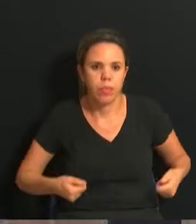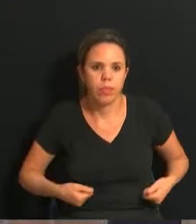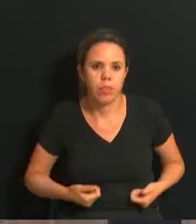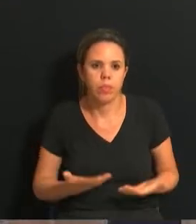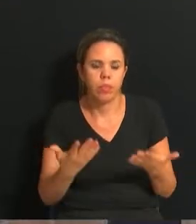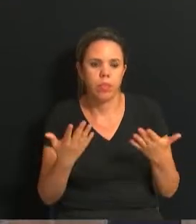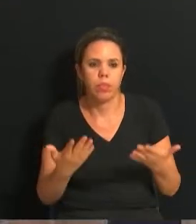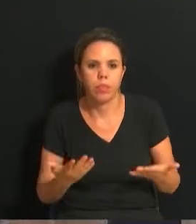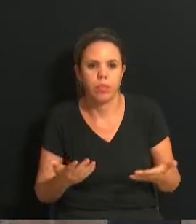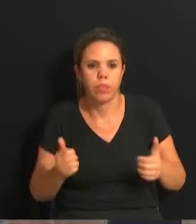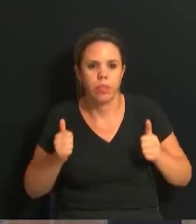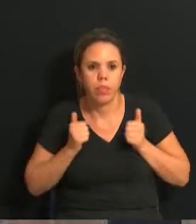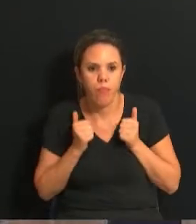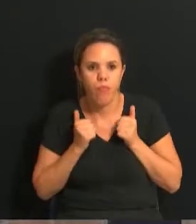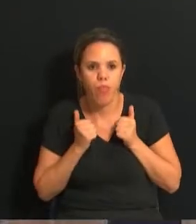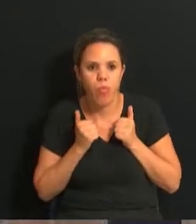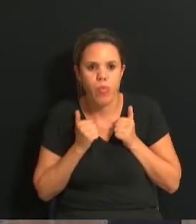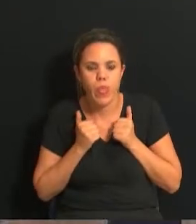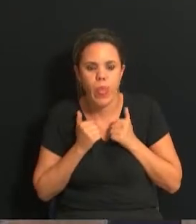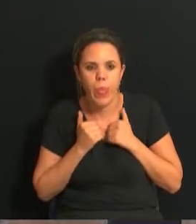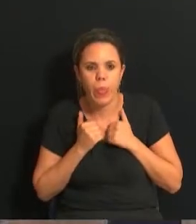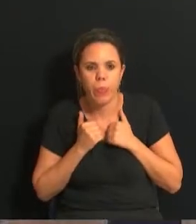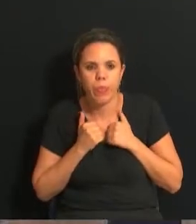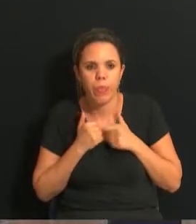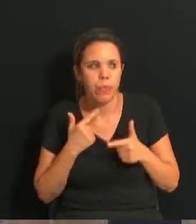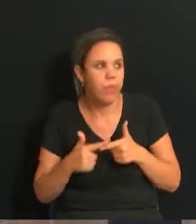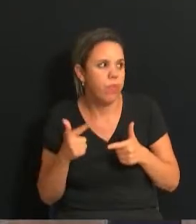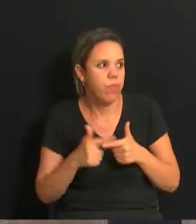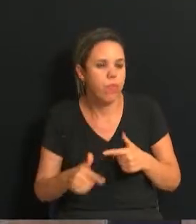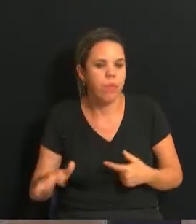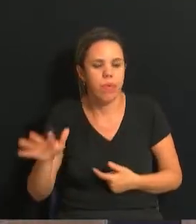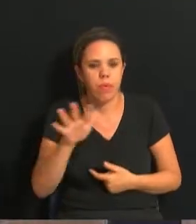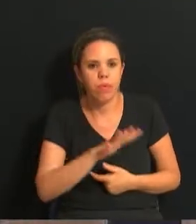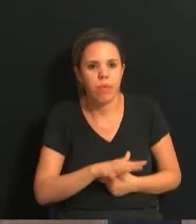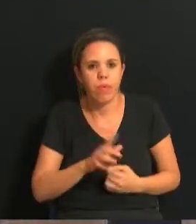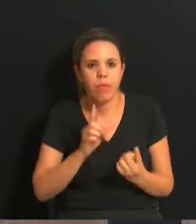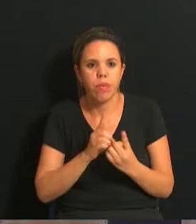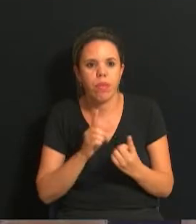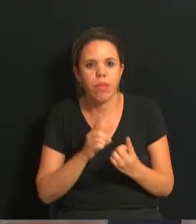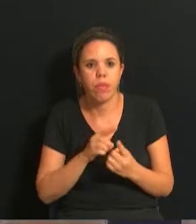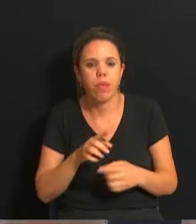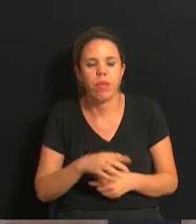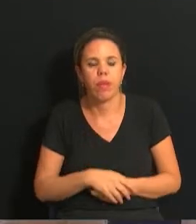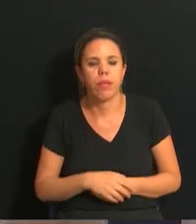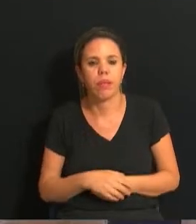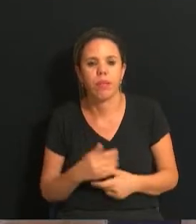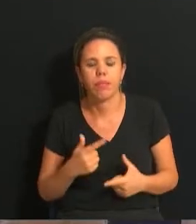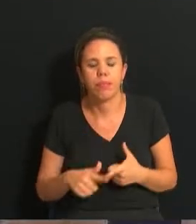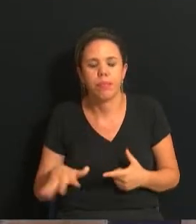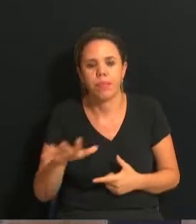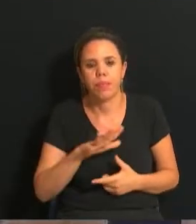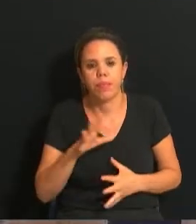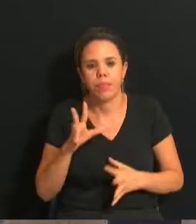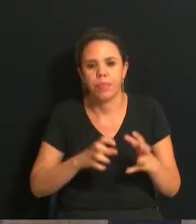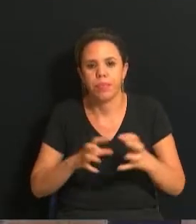do desemprego e com a precariedade, né, dos serviços públicos, com todo o caos que nós vivemos e ainda